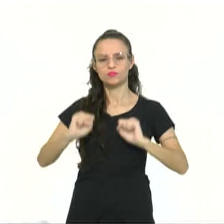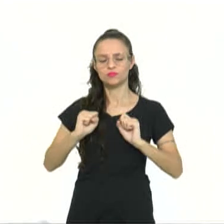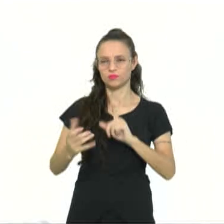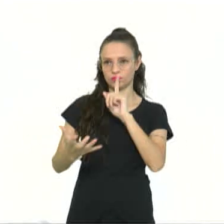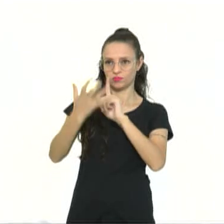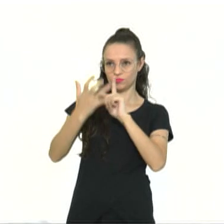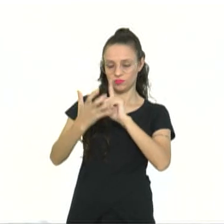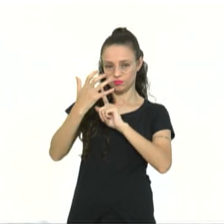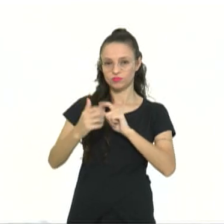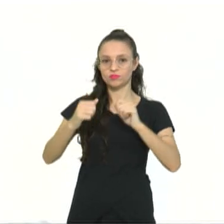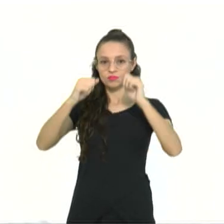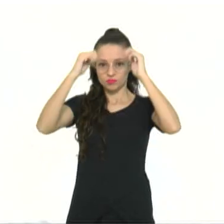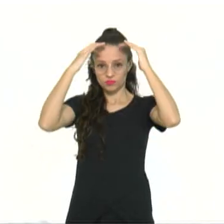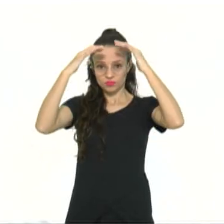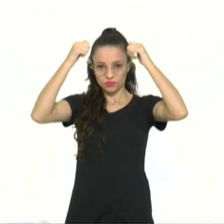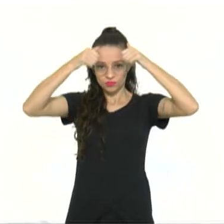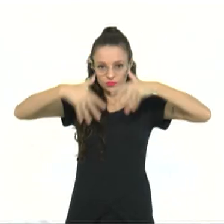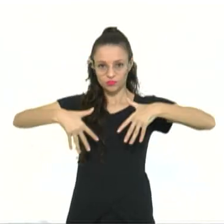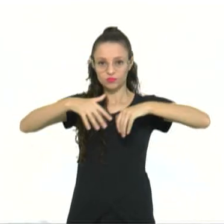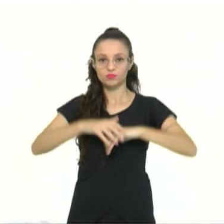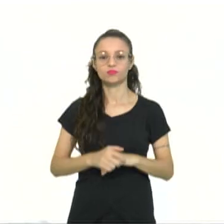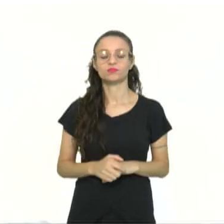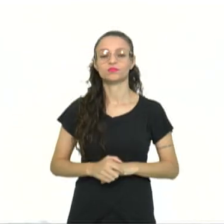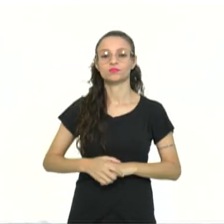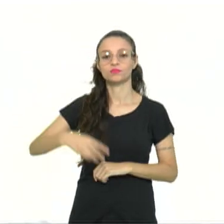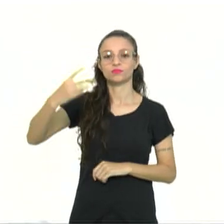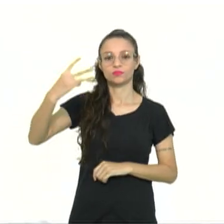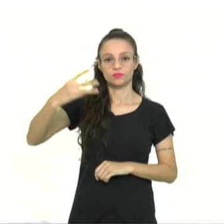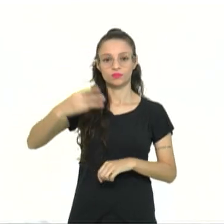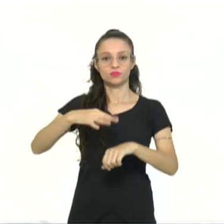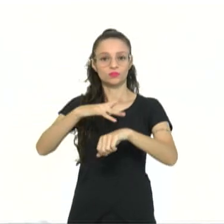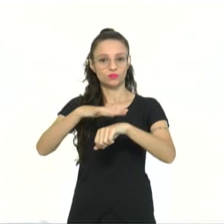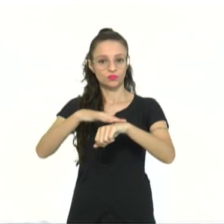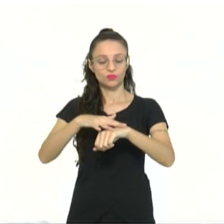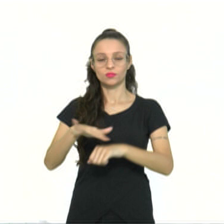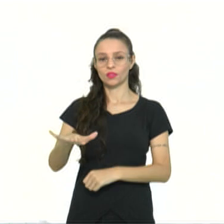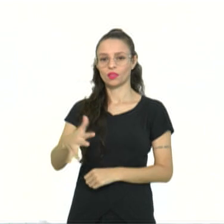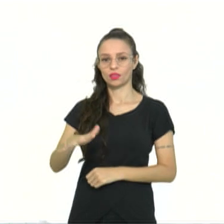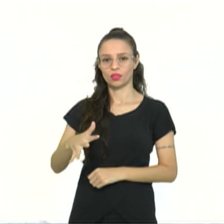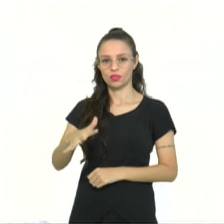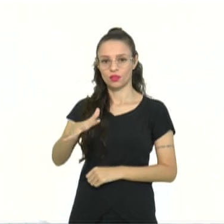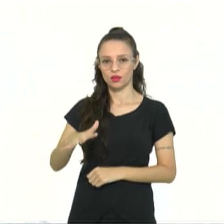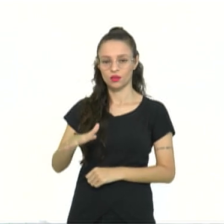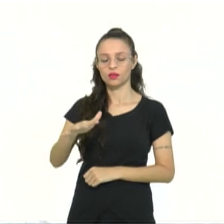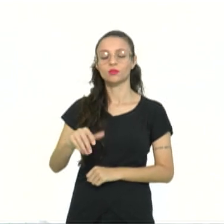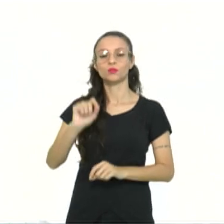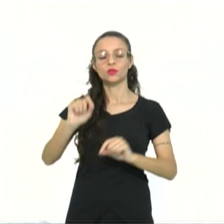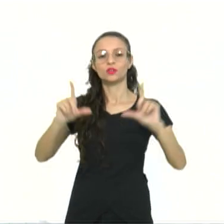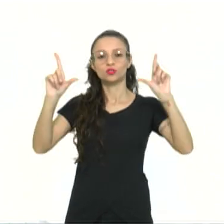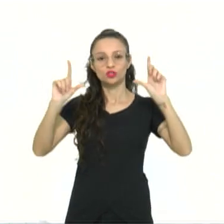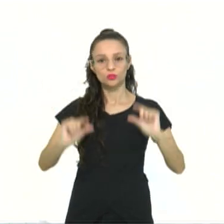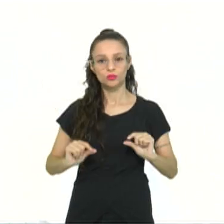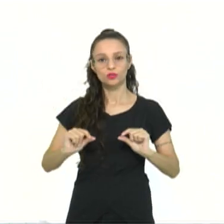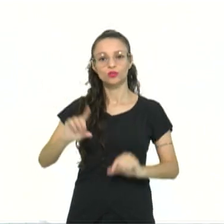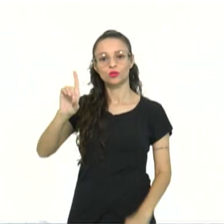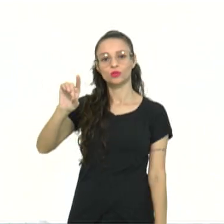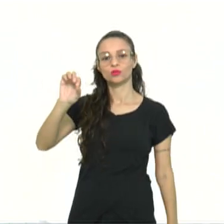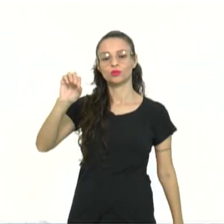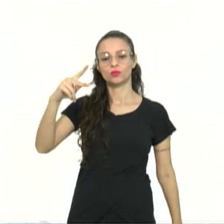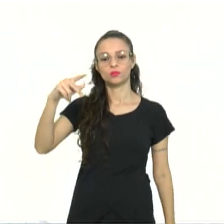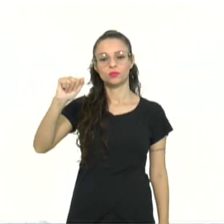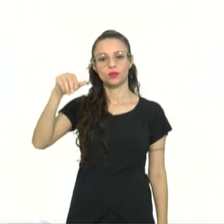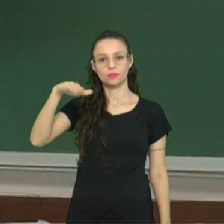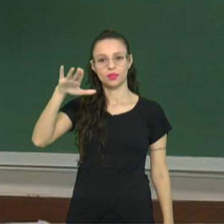nervoso. Continua na próxima tela aqui. 3. A doença de Parkinson apresenta uma redução nos níveis de dopamina.